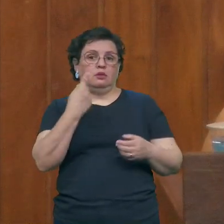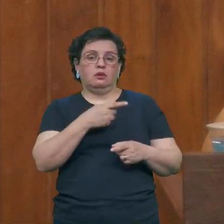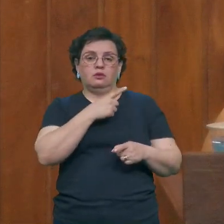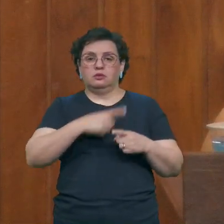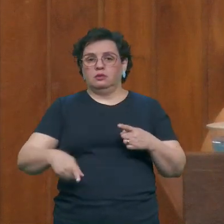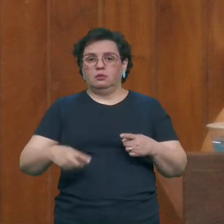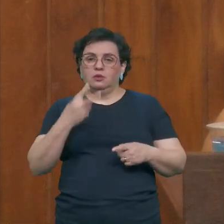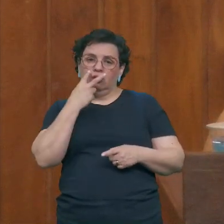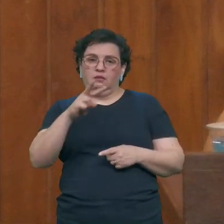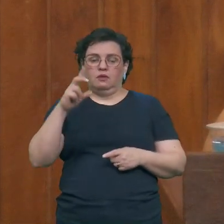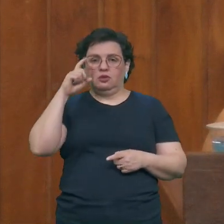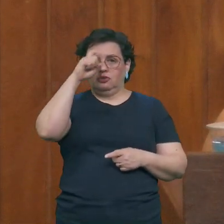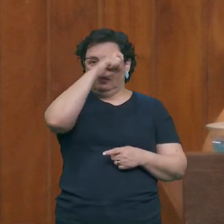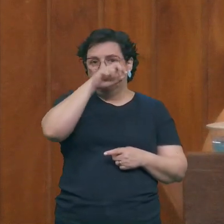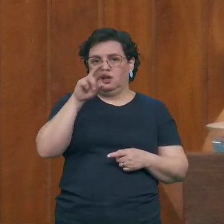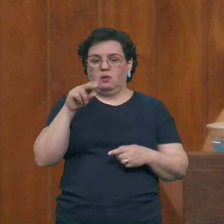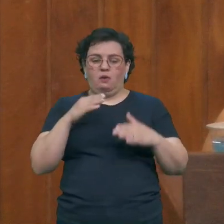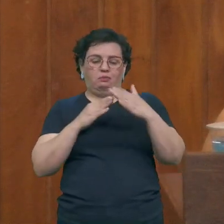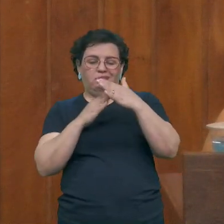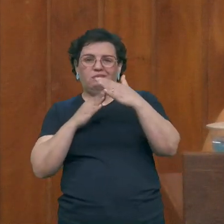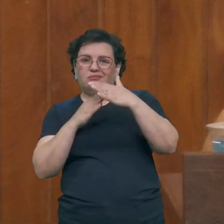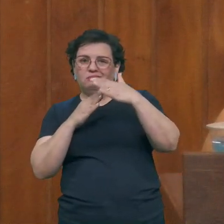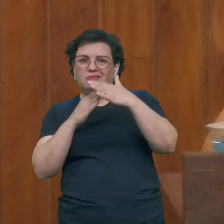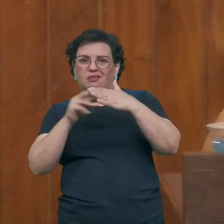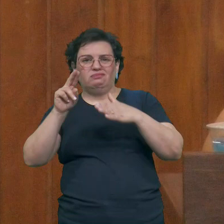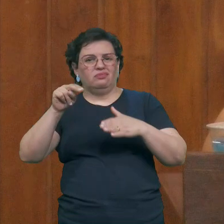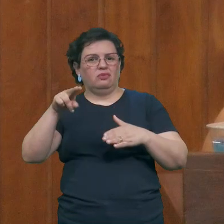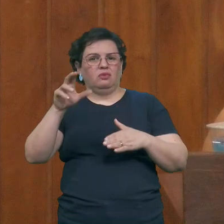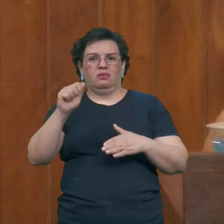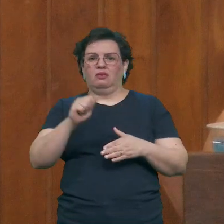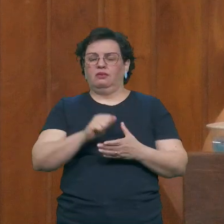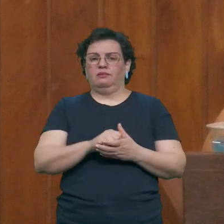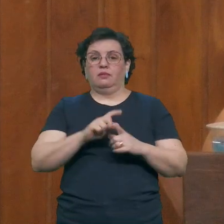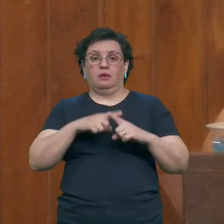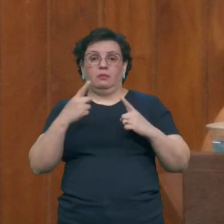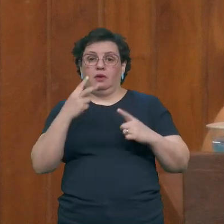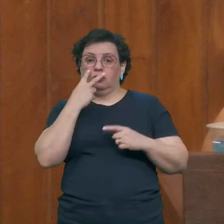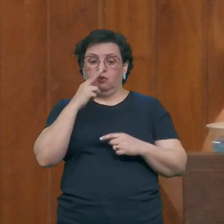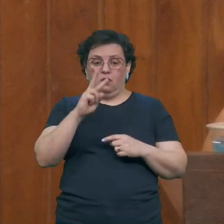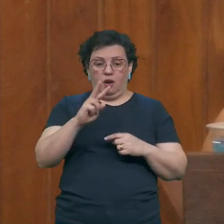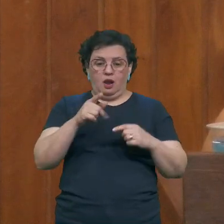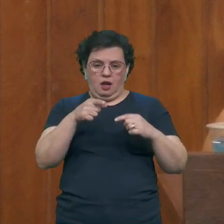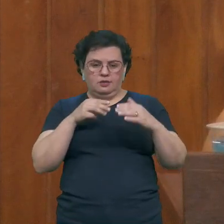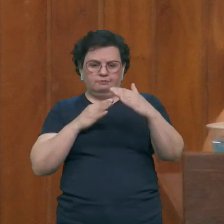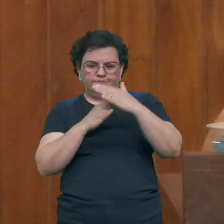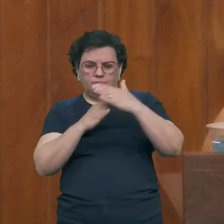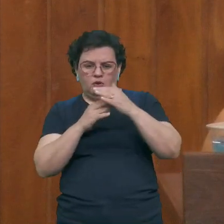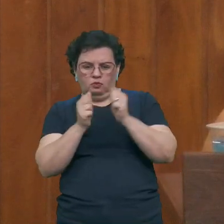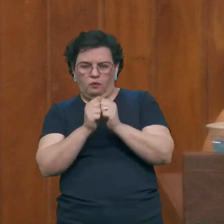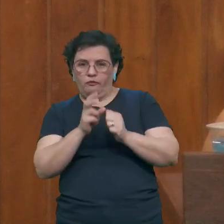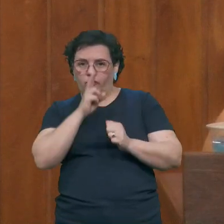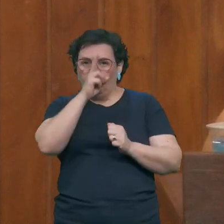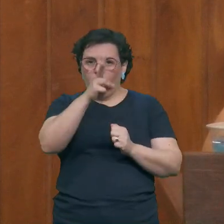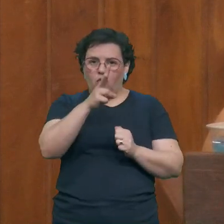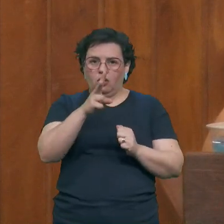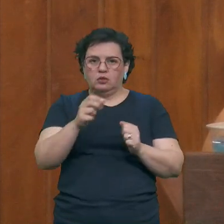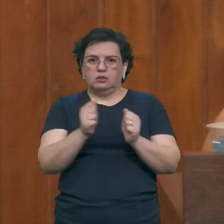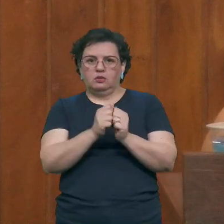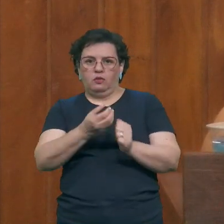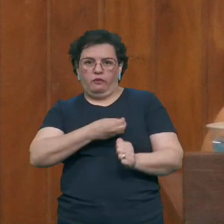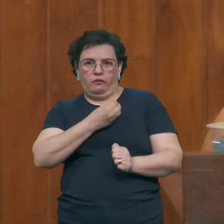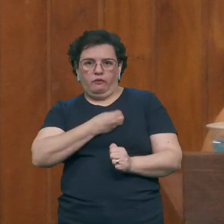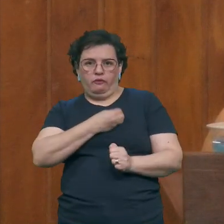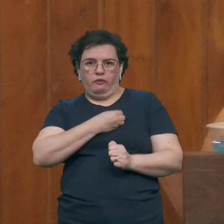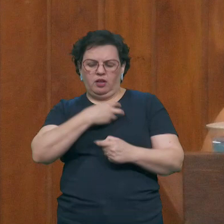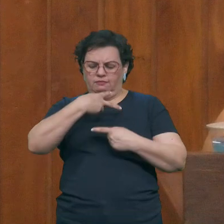olhar a dificuldade como obstáculo, jamais, mas olhar como força, como vida de